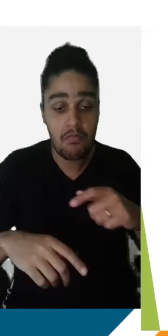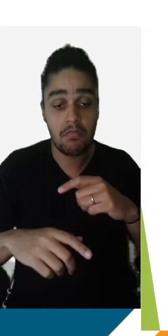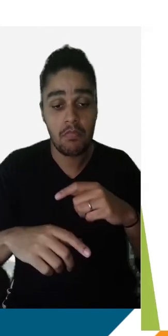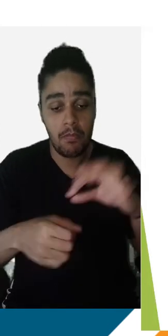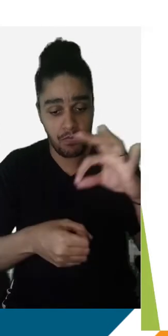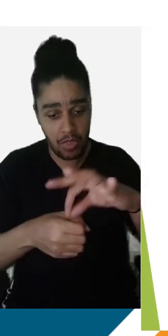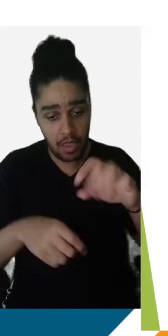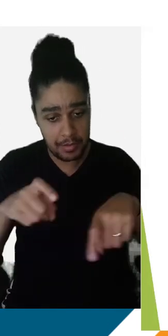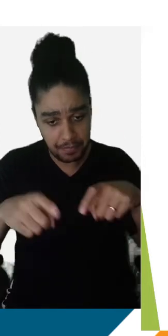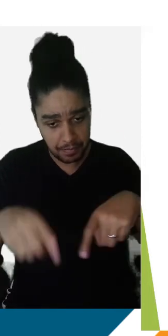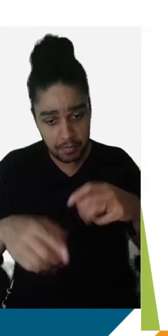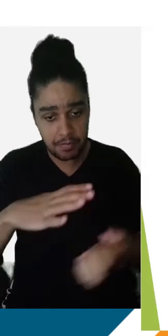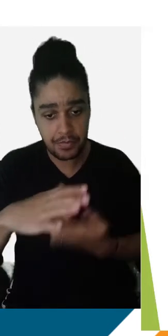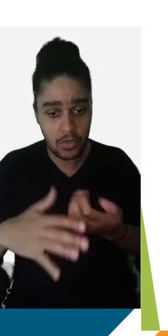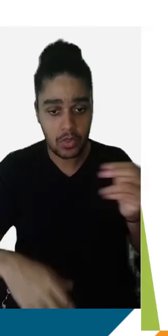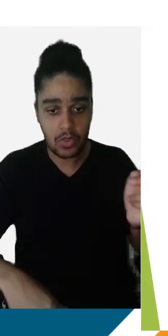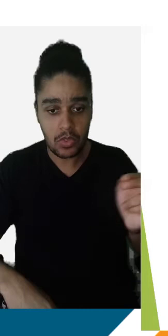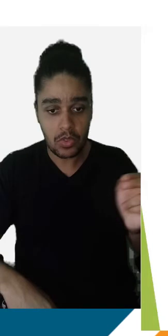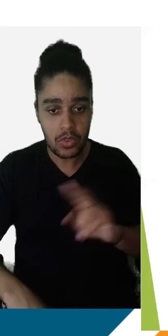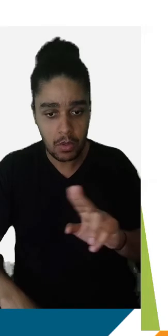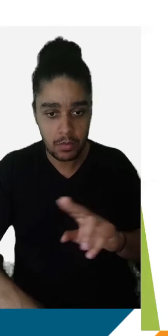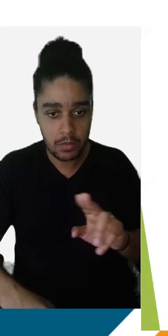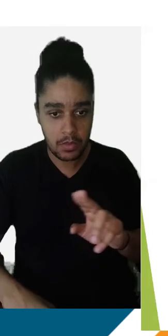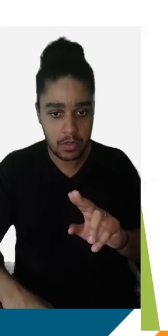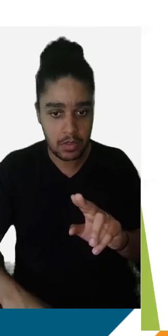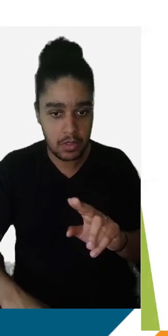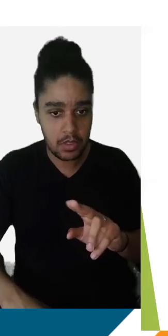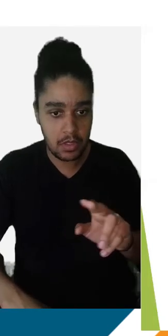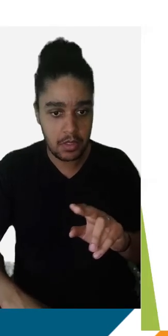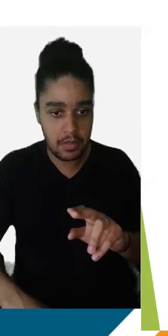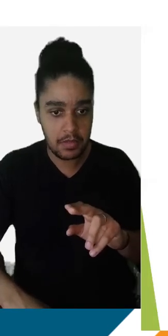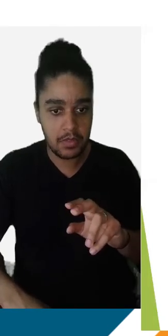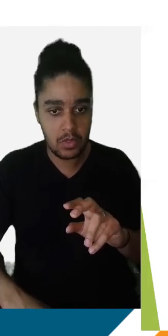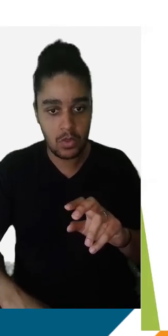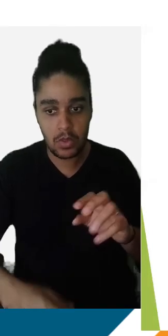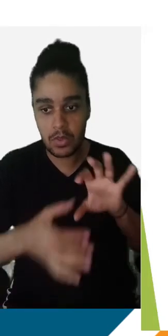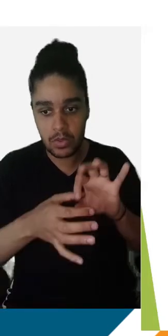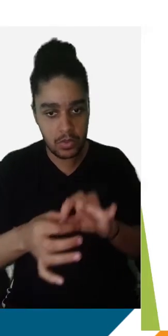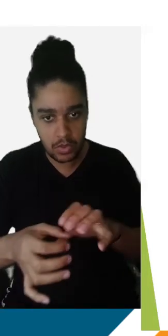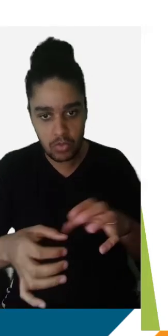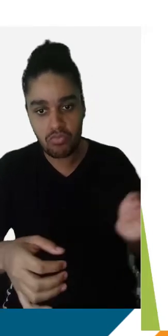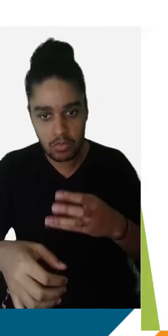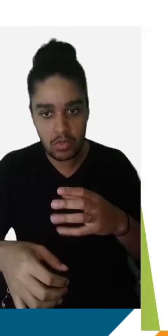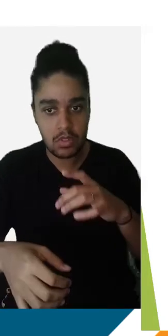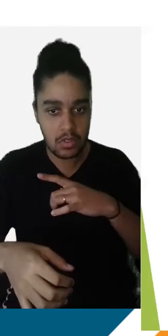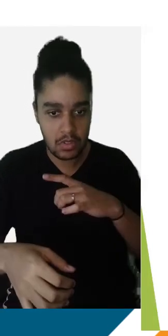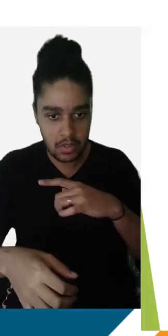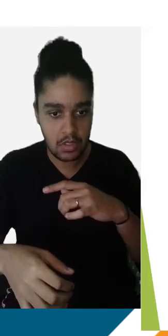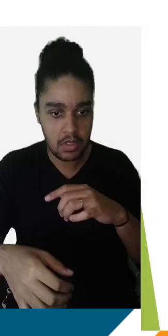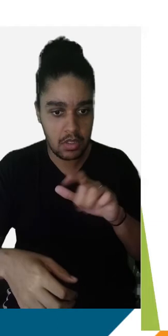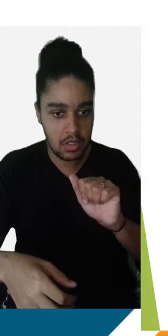agricultura empresarial, que a gente pode vir a chamar de plantation moderno também, porque ele traz consigo o latifúndio, ele traz